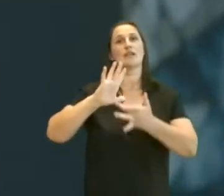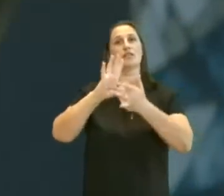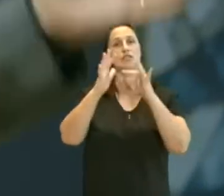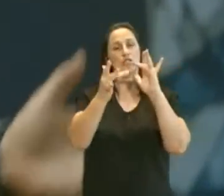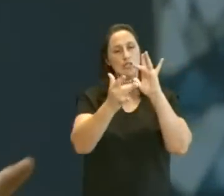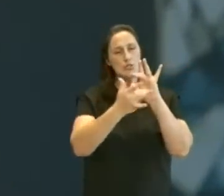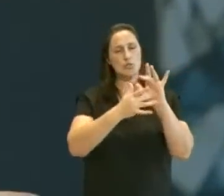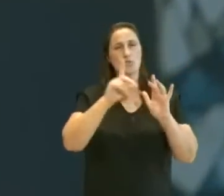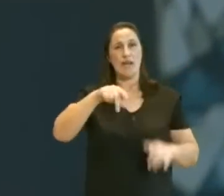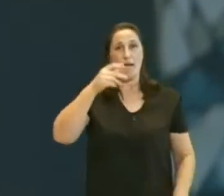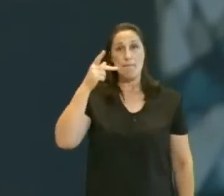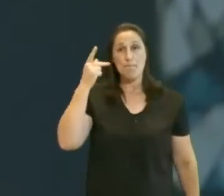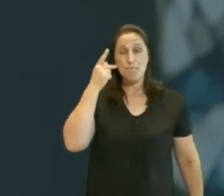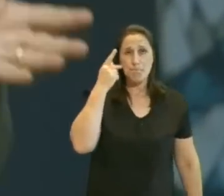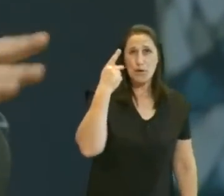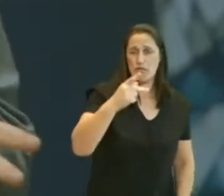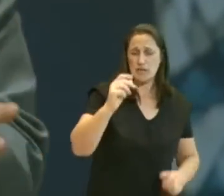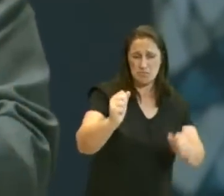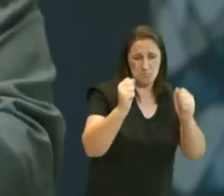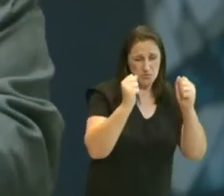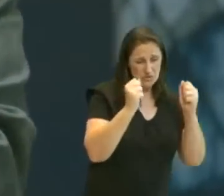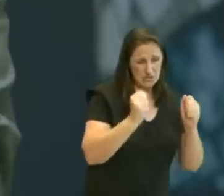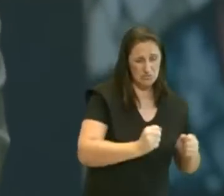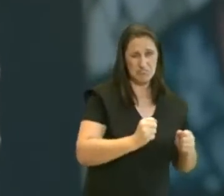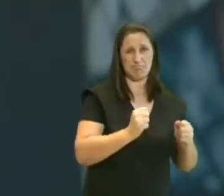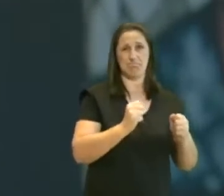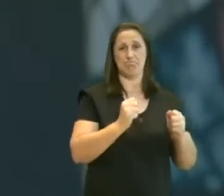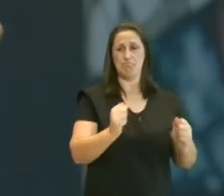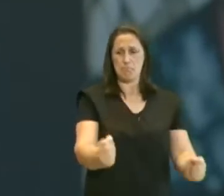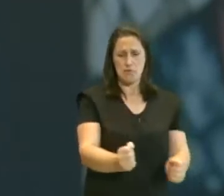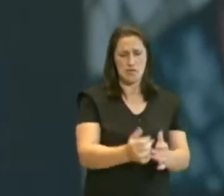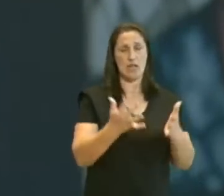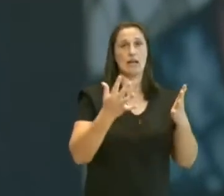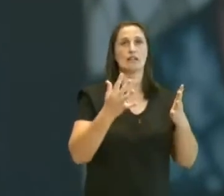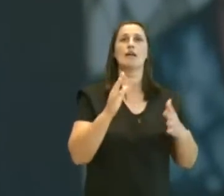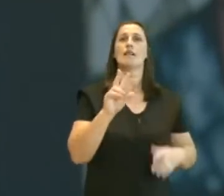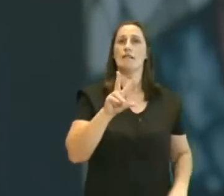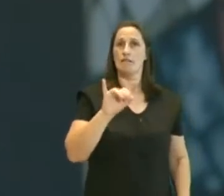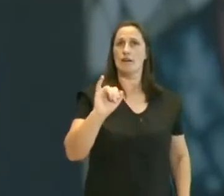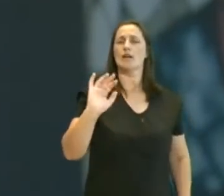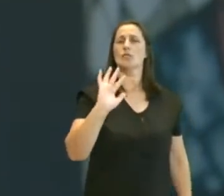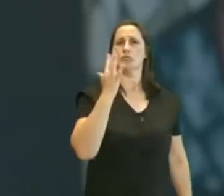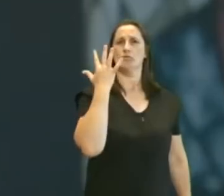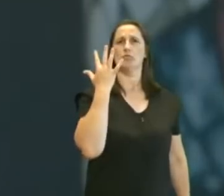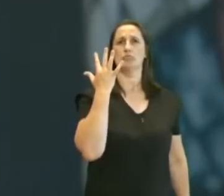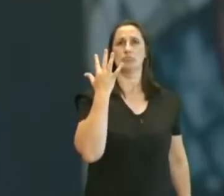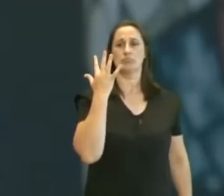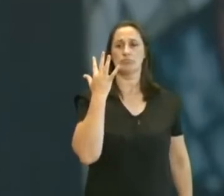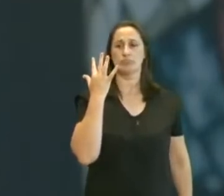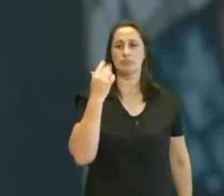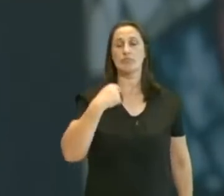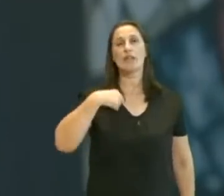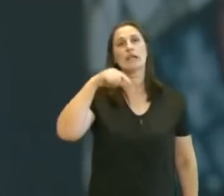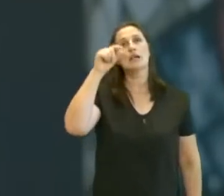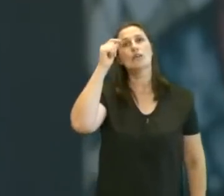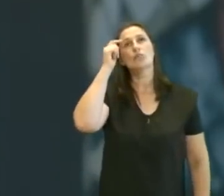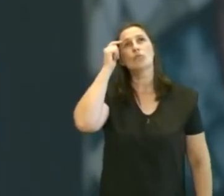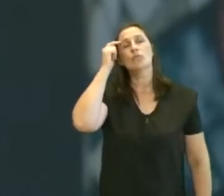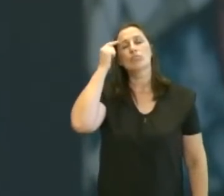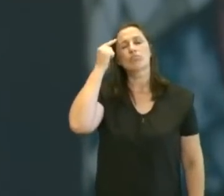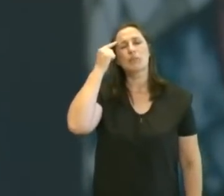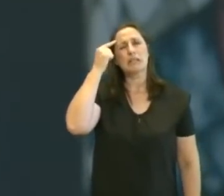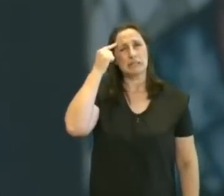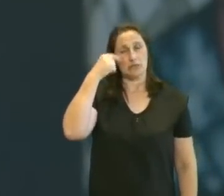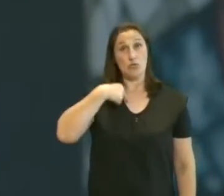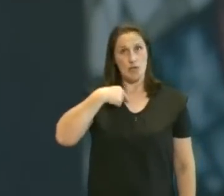esse profeta poderoso em palavras e obras. Alguma coisa vai acontecer. E eu imagino, aqui já é a